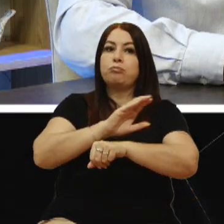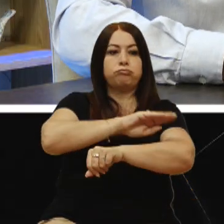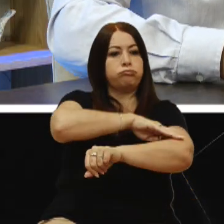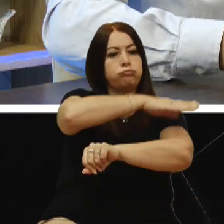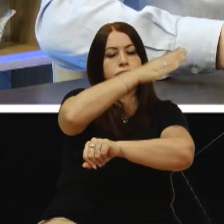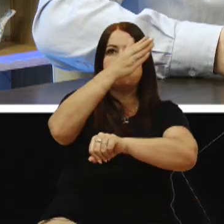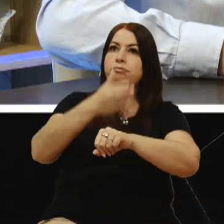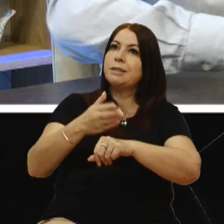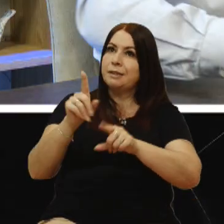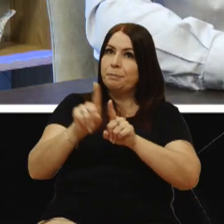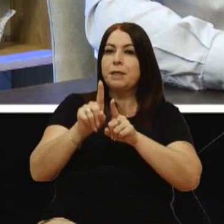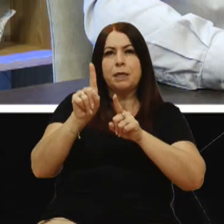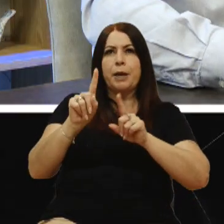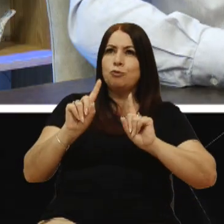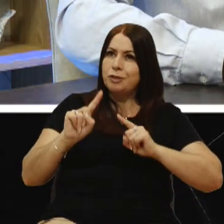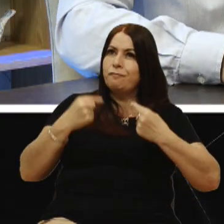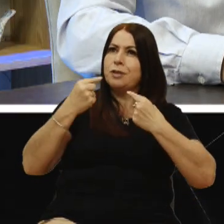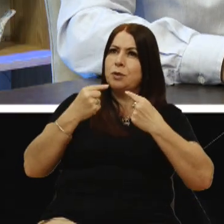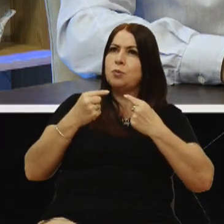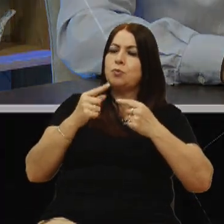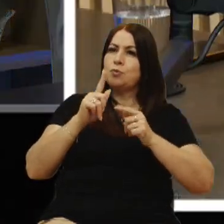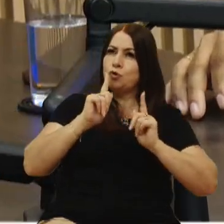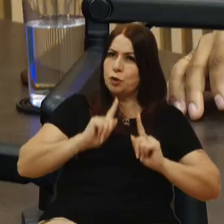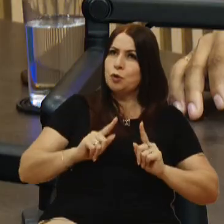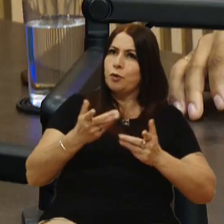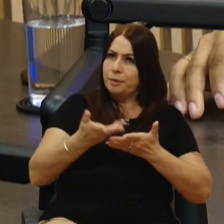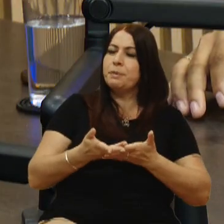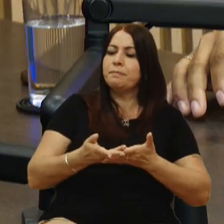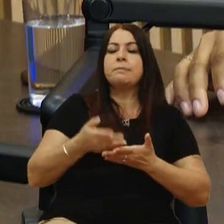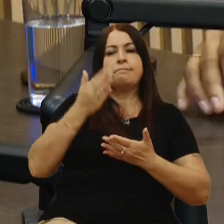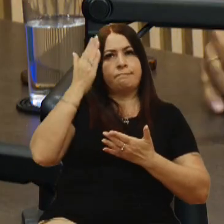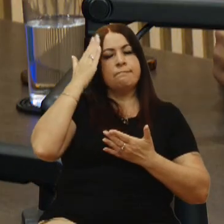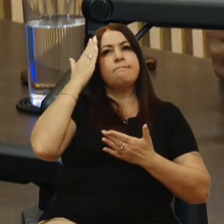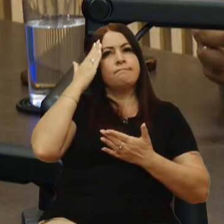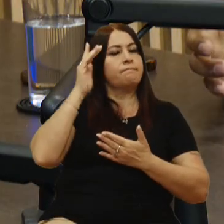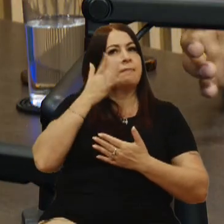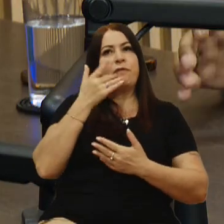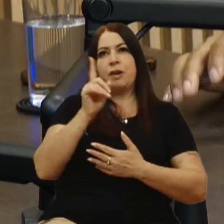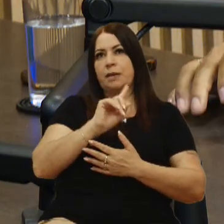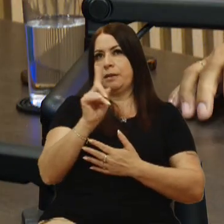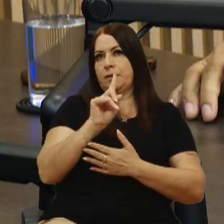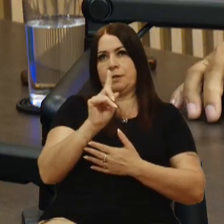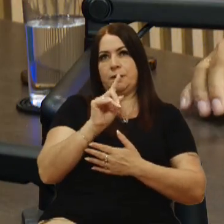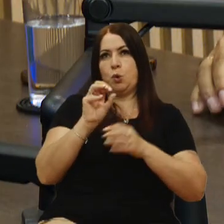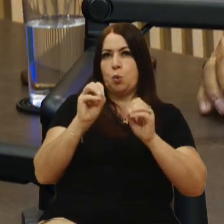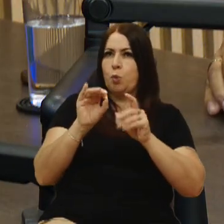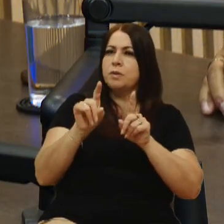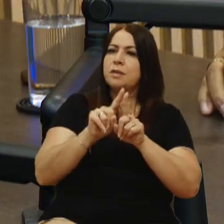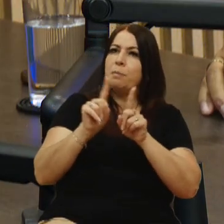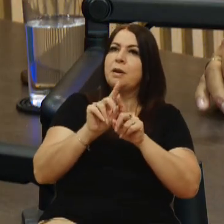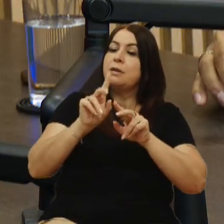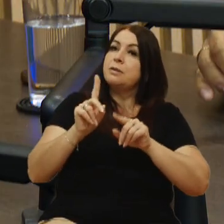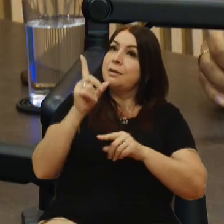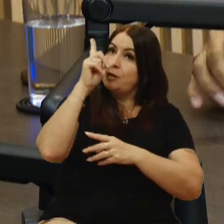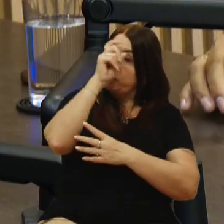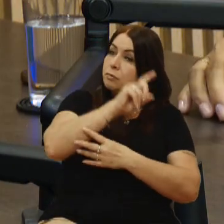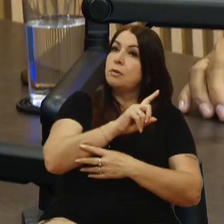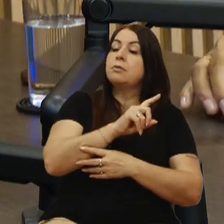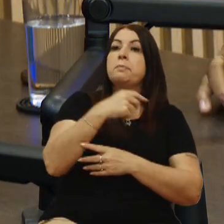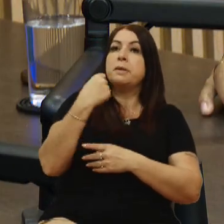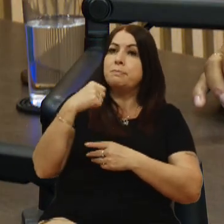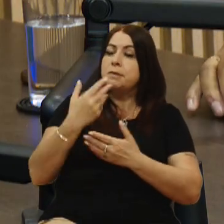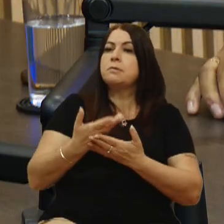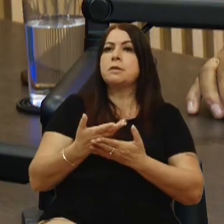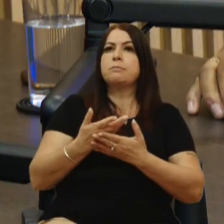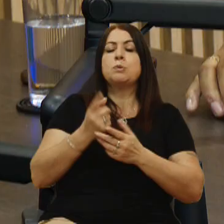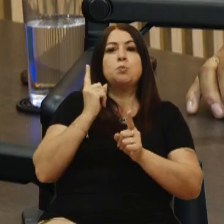turno integral. É um desafio dos gestores. A gente sabe que não é fácil, a educação está passando também por dificuldades, mas